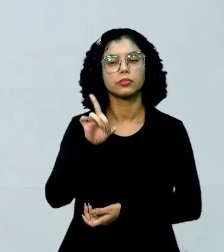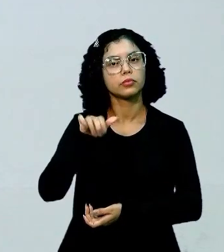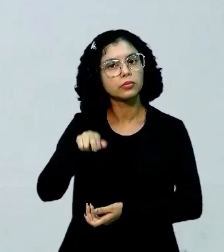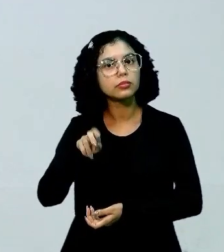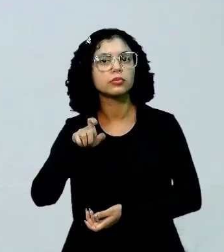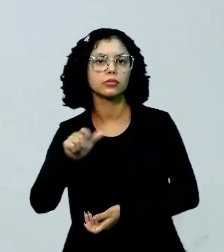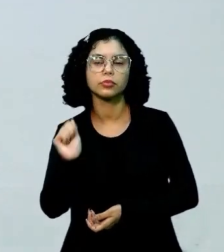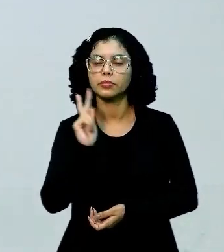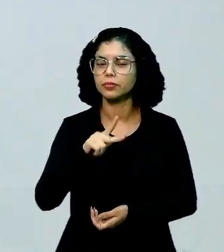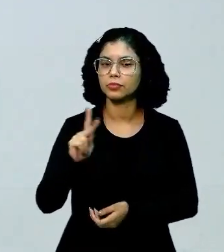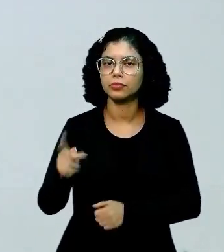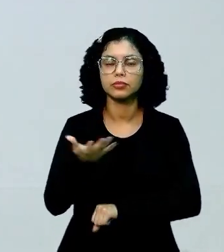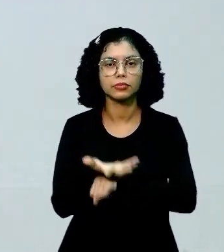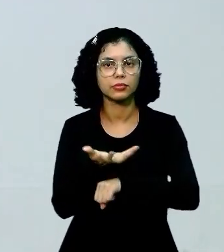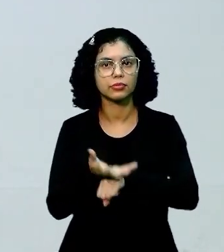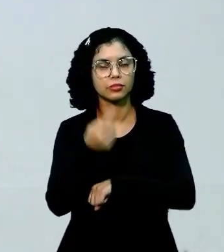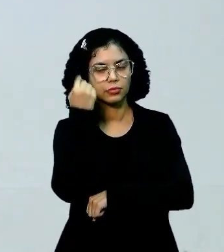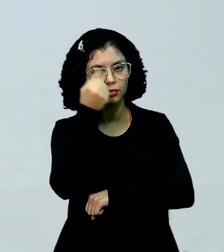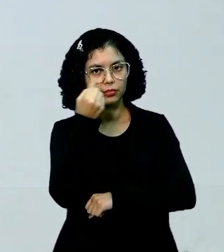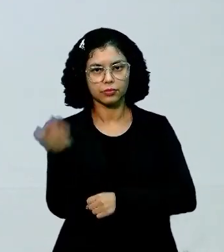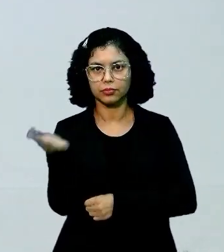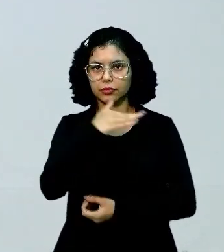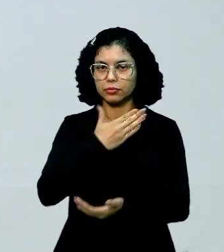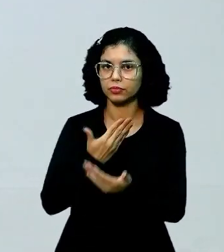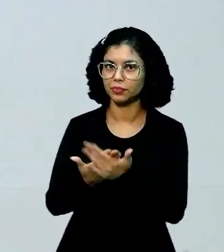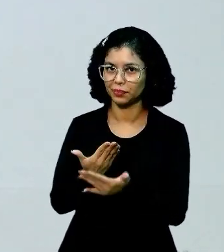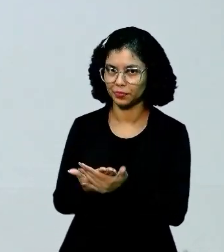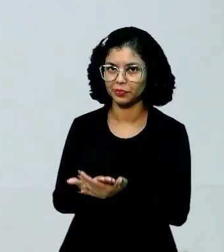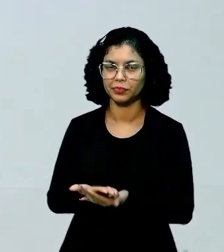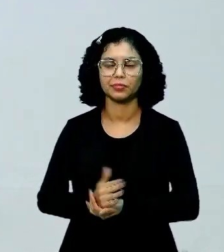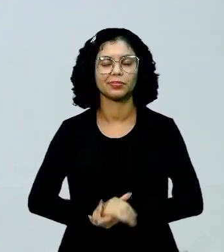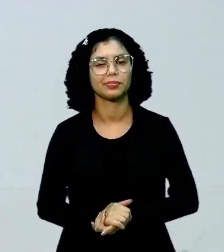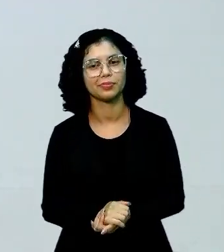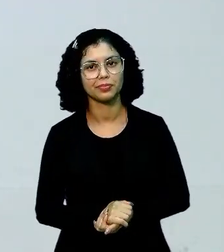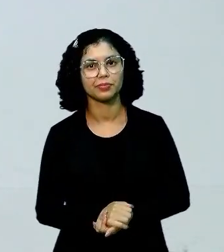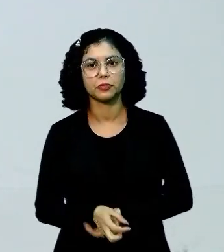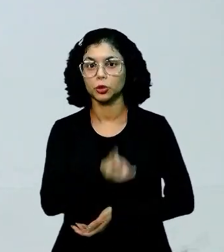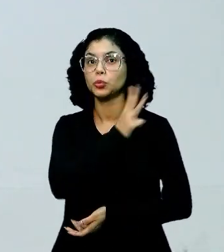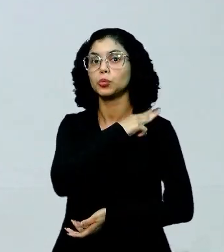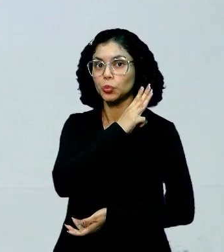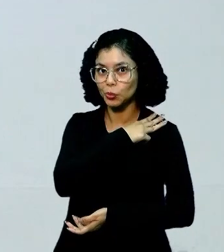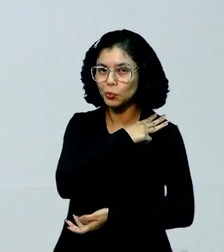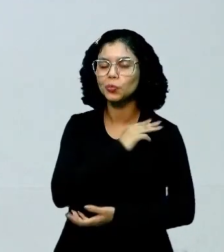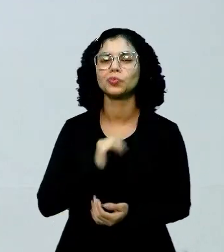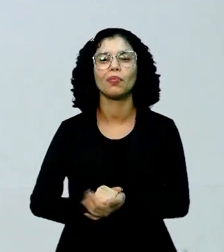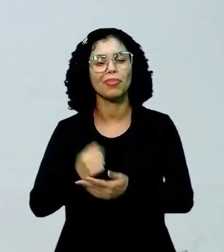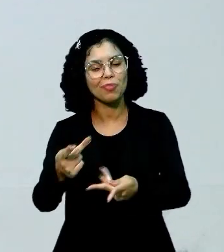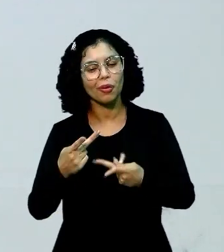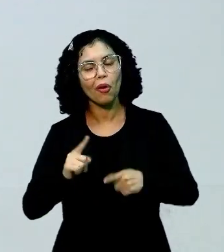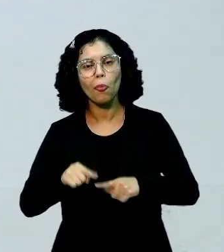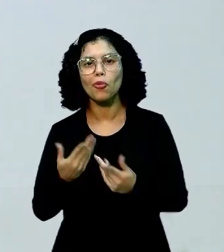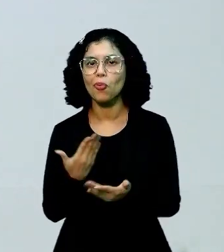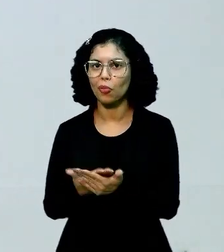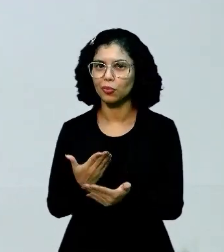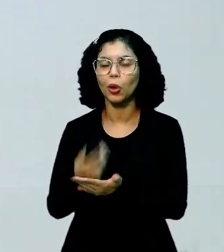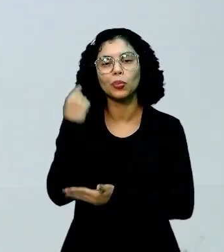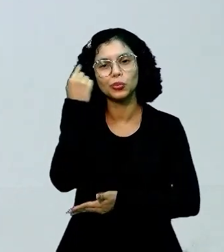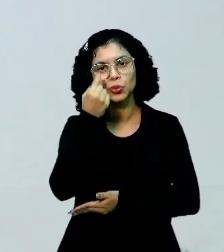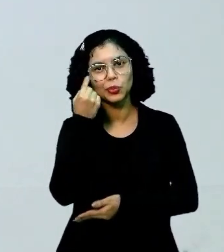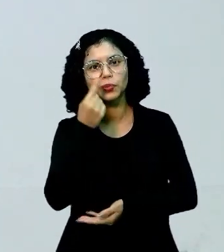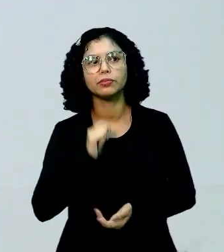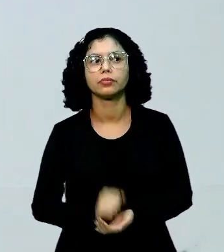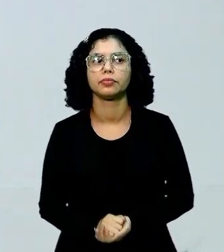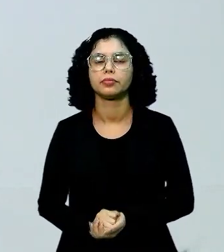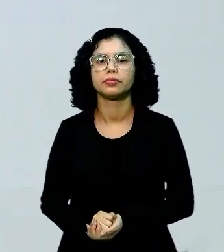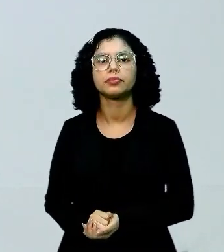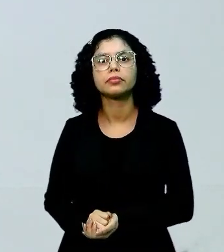língua espanhola. Vamos estudar? Olá galera da terceira série do ensino médio, sejam bem-vindos a mais uma aula de espanhol.